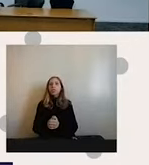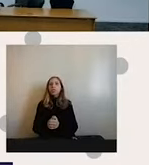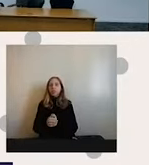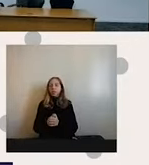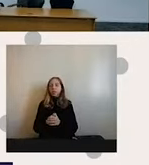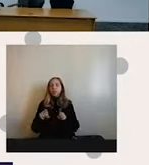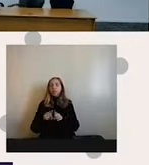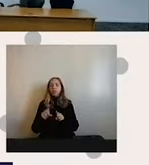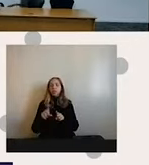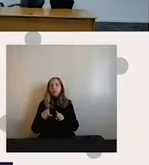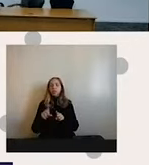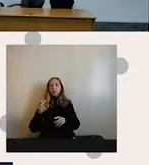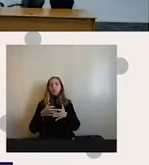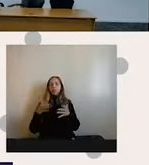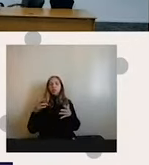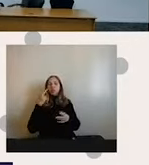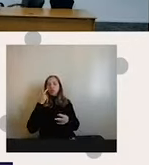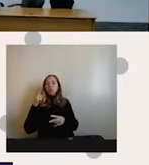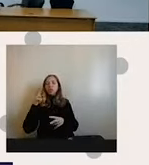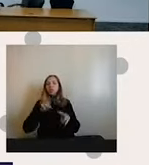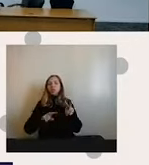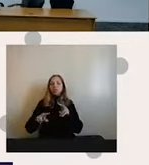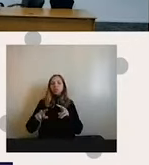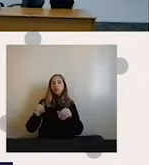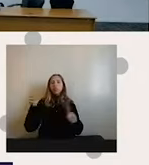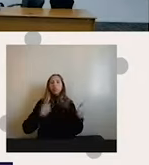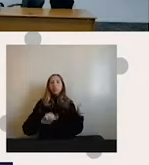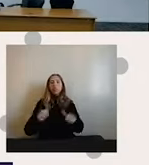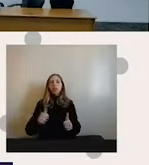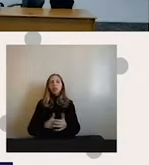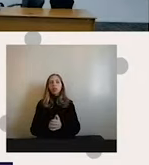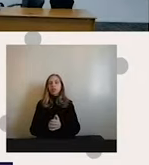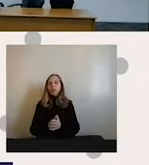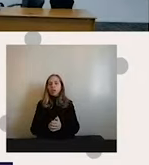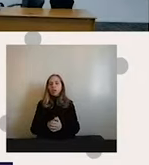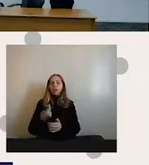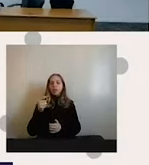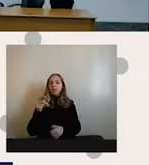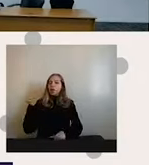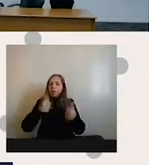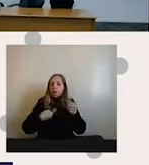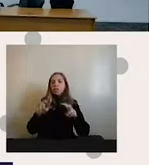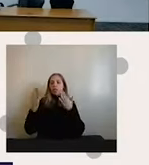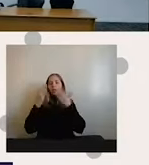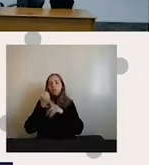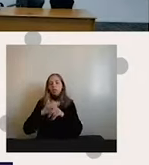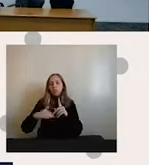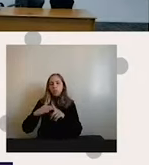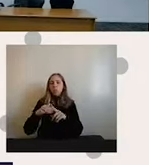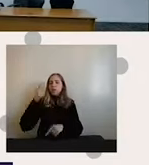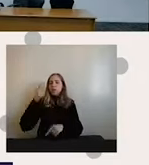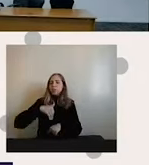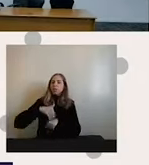Não ter avaliação dos riscos psicossociais. Eu acho que esse é o mais importante.